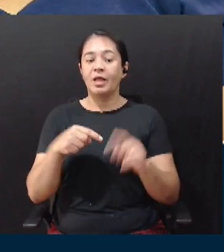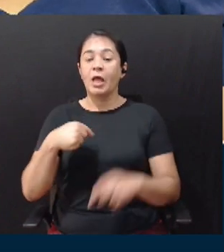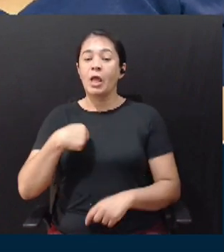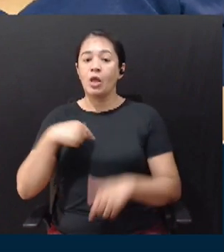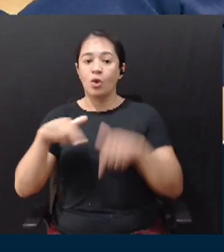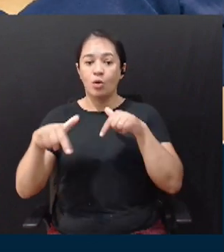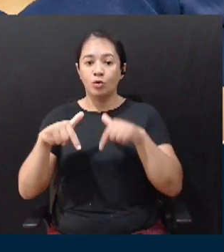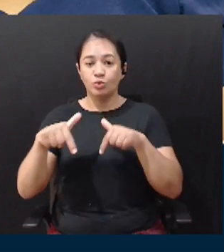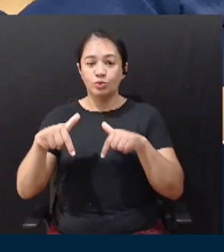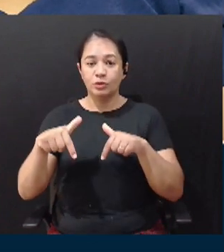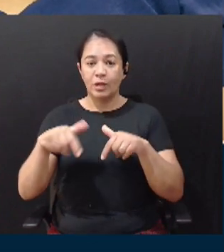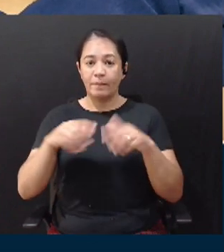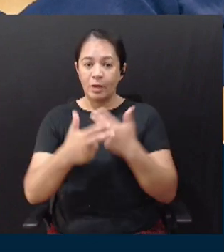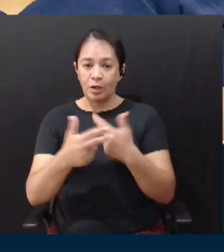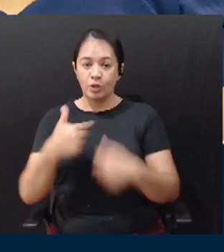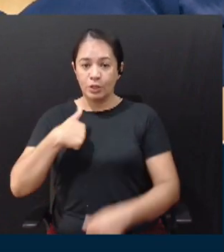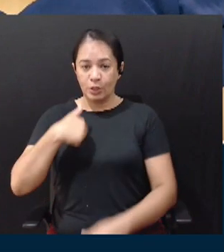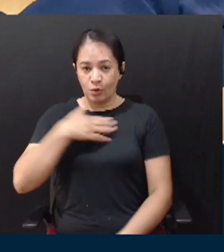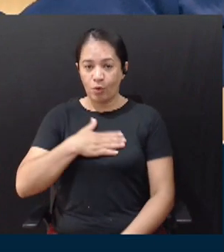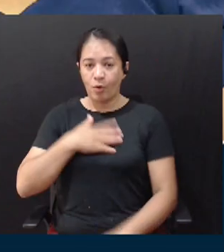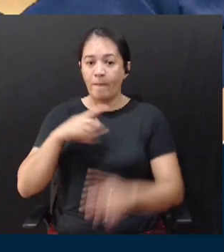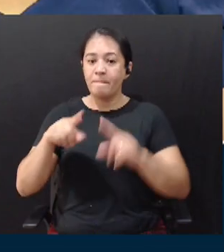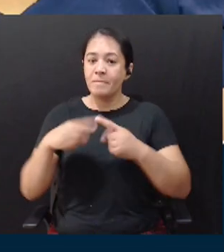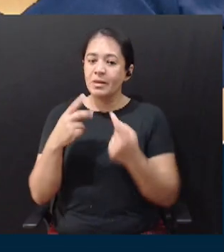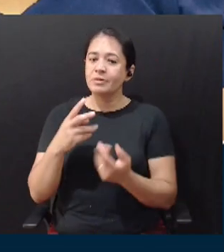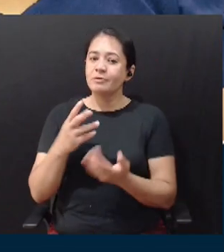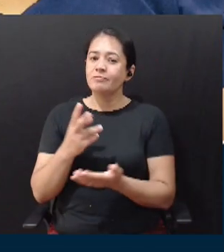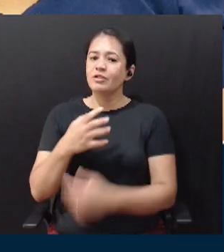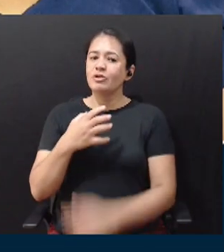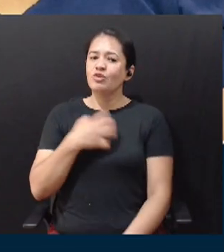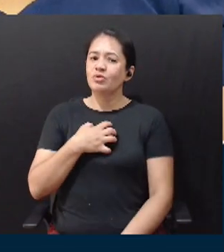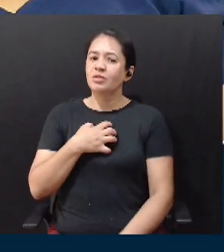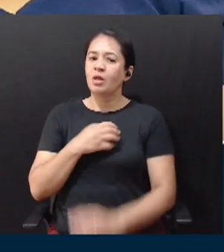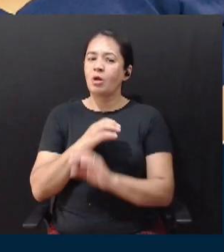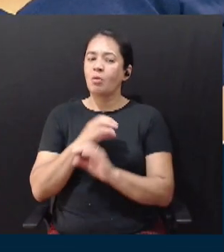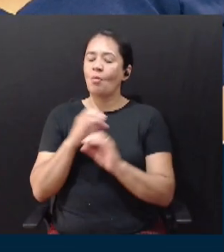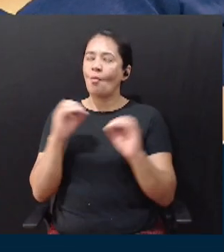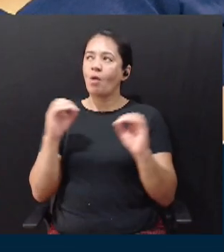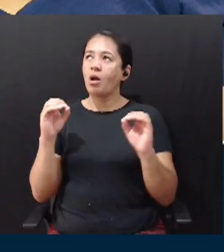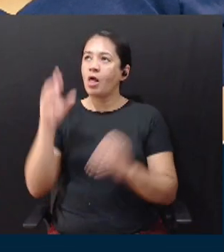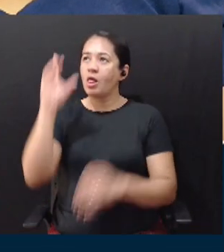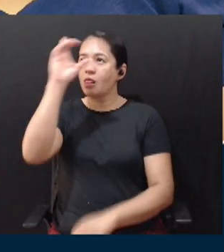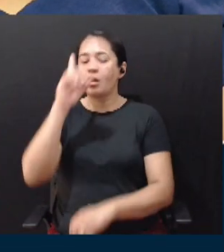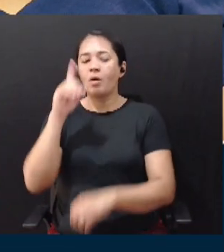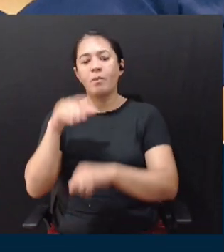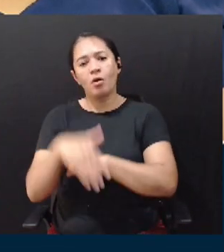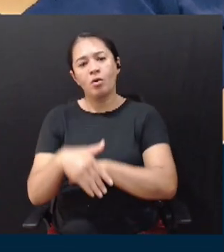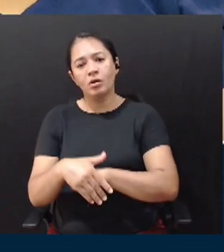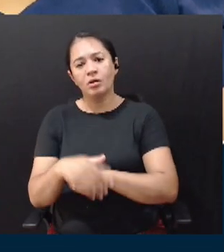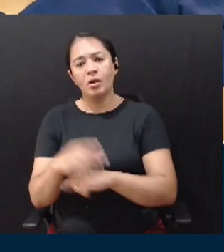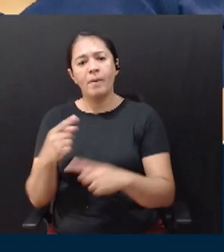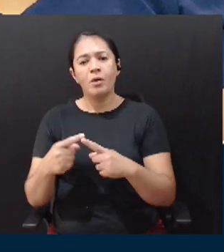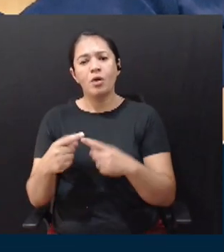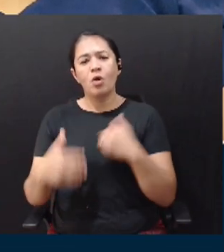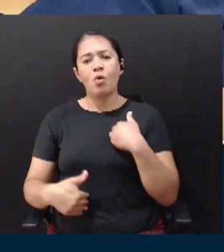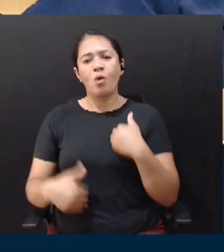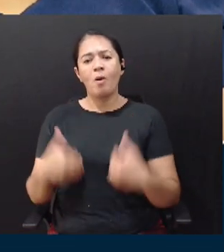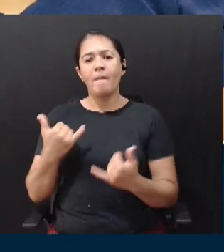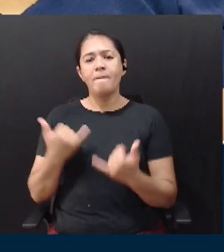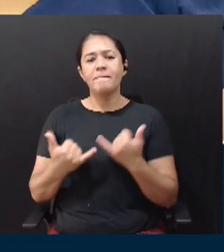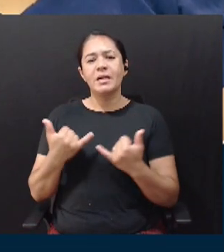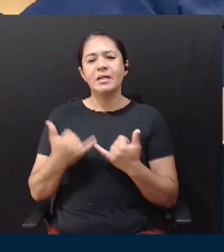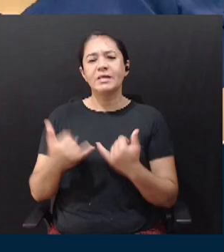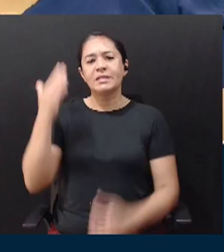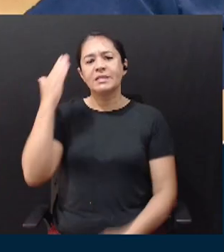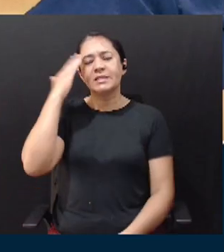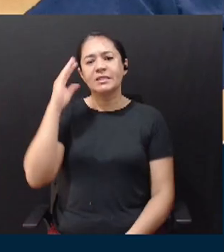que gosto, mas mesmo assim sinto um vazio no domingo à noite, porque o corpo parece entender o domingo